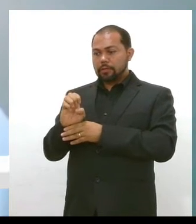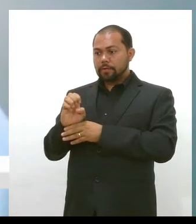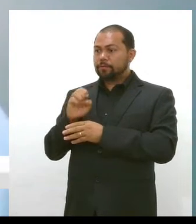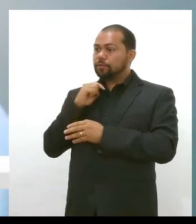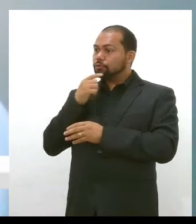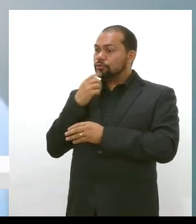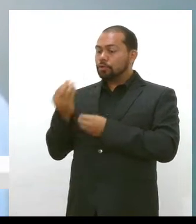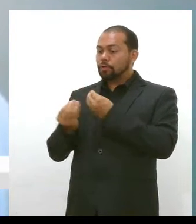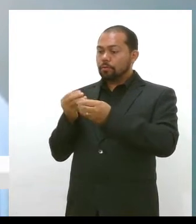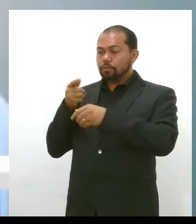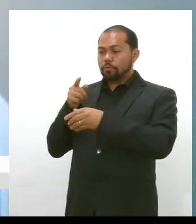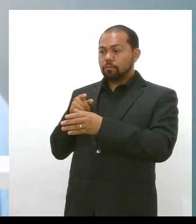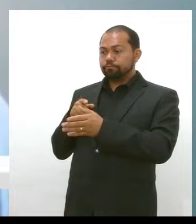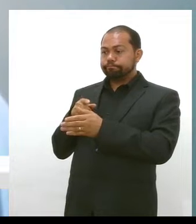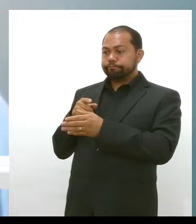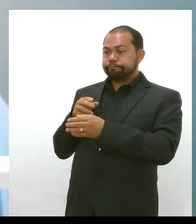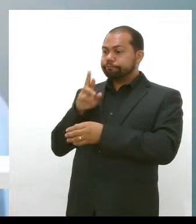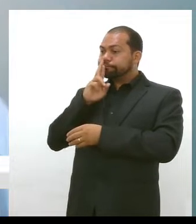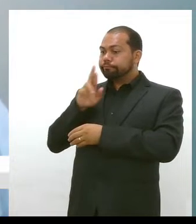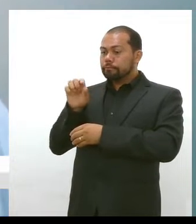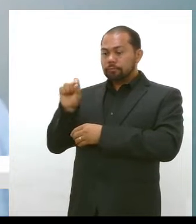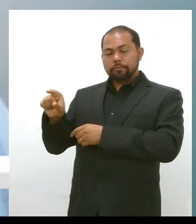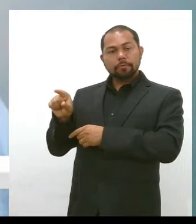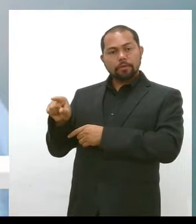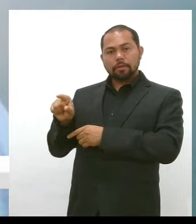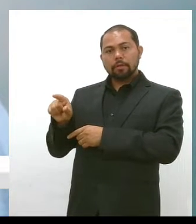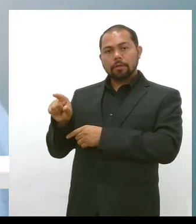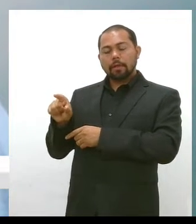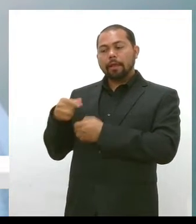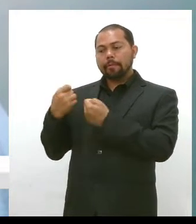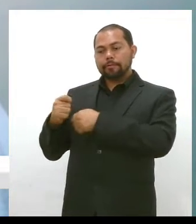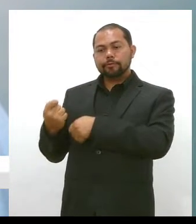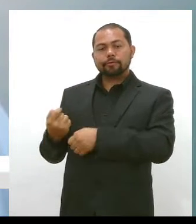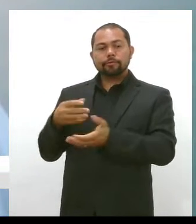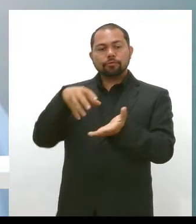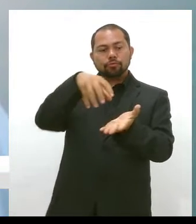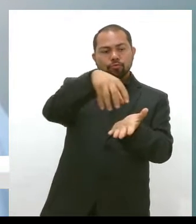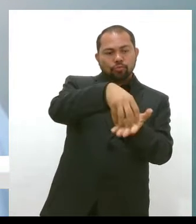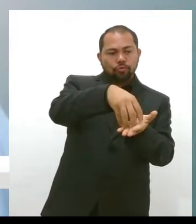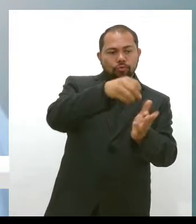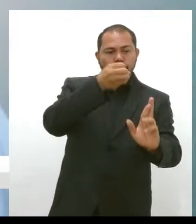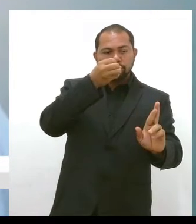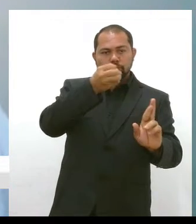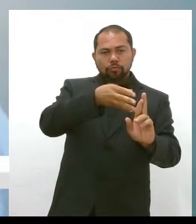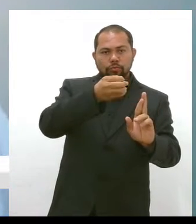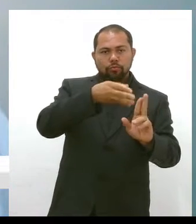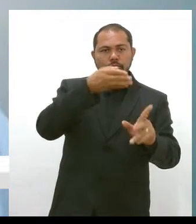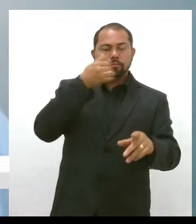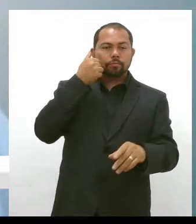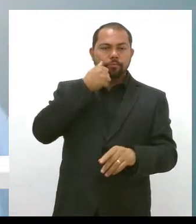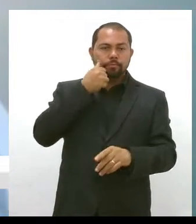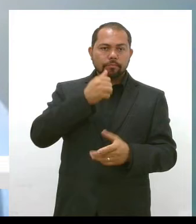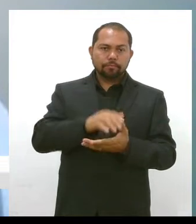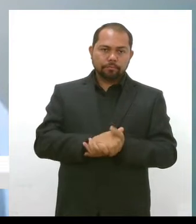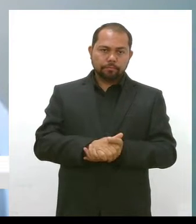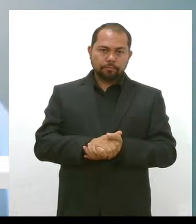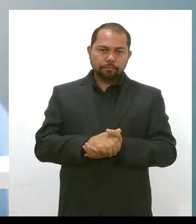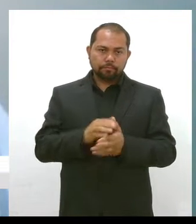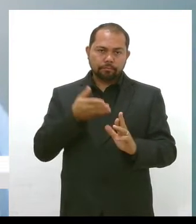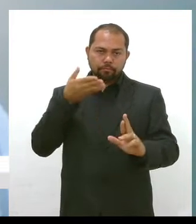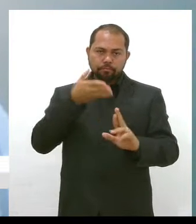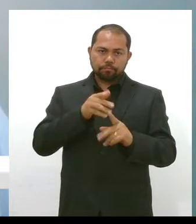de atendimento. Então, hoje, por conta da municipalização, né, isso foi maravilhoso, porque